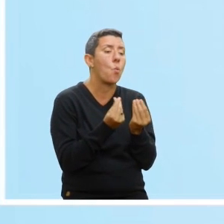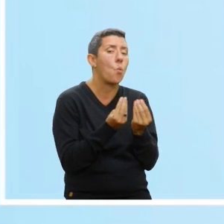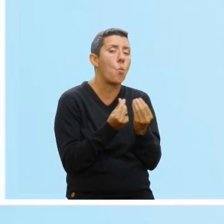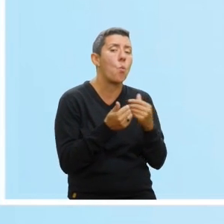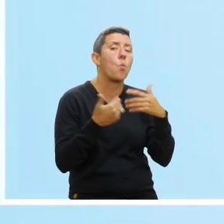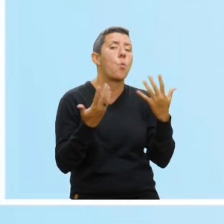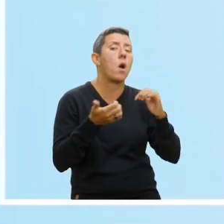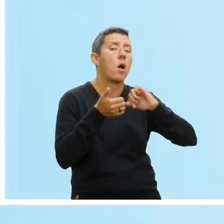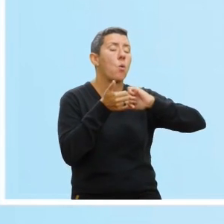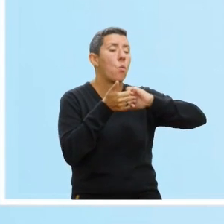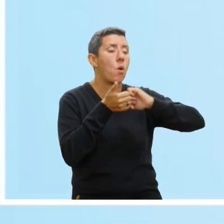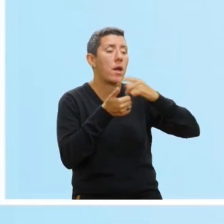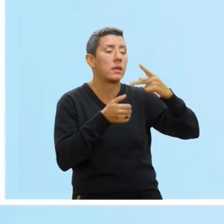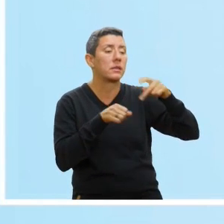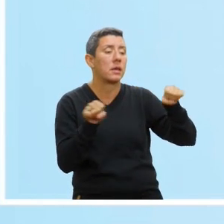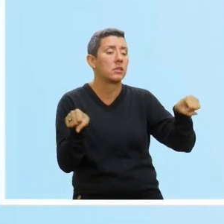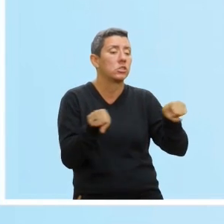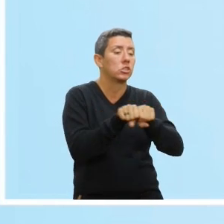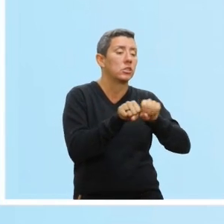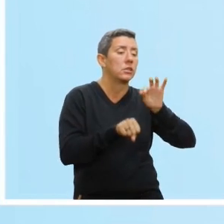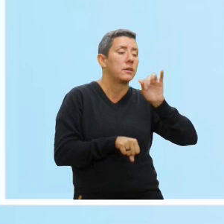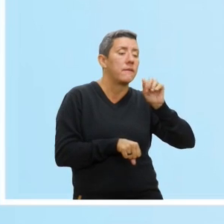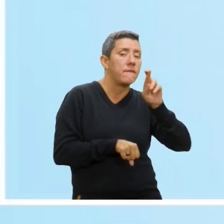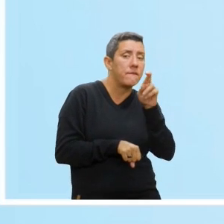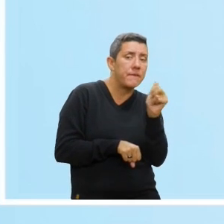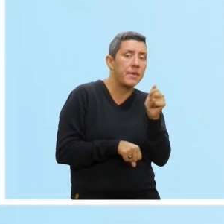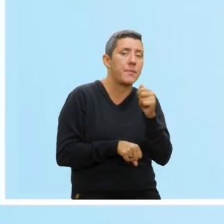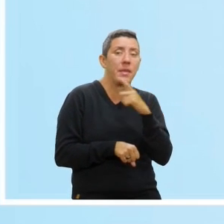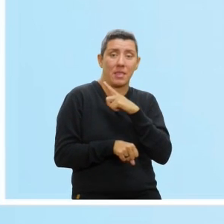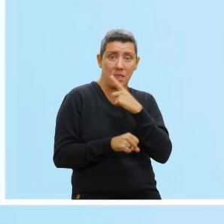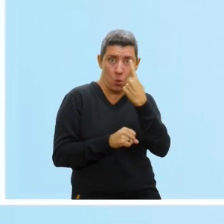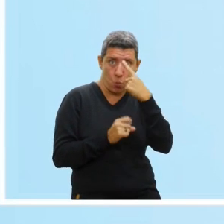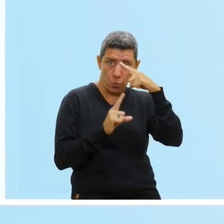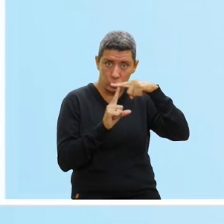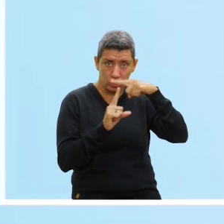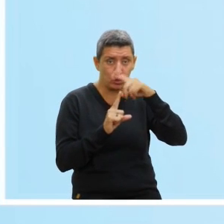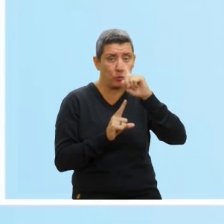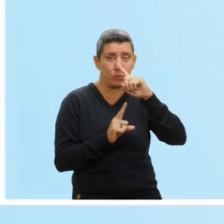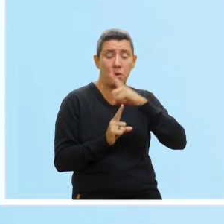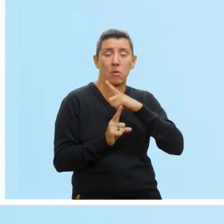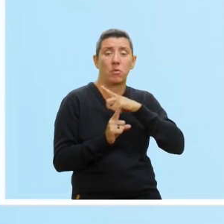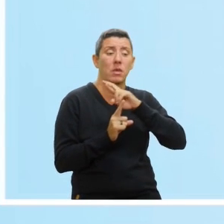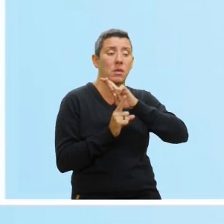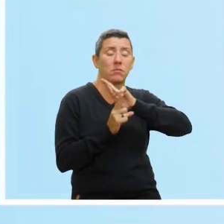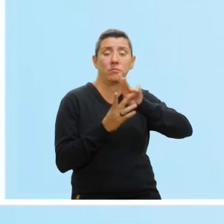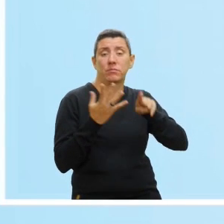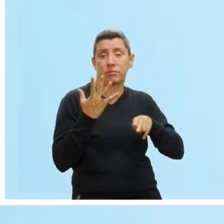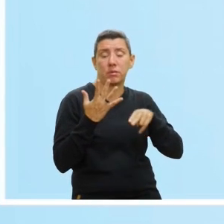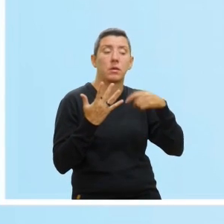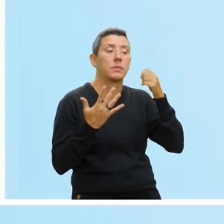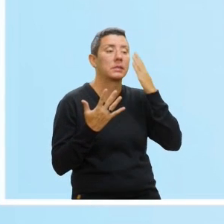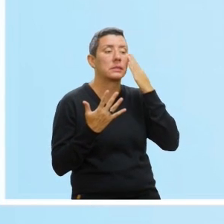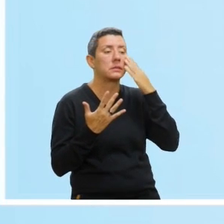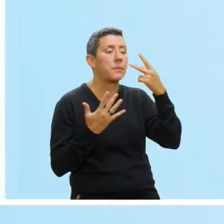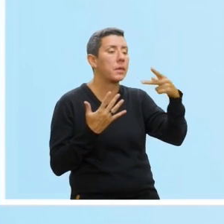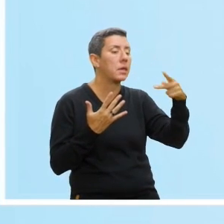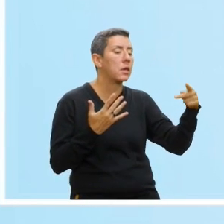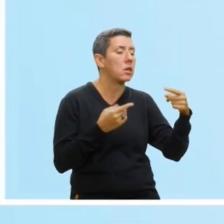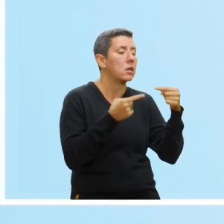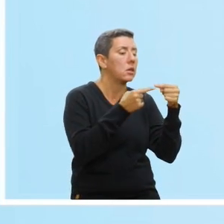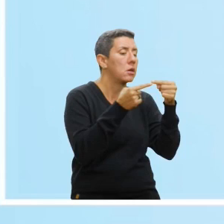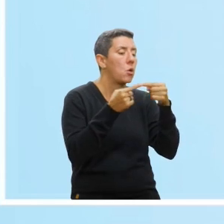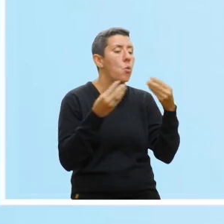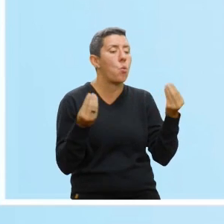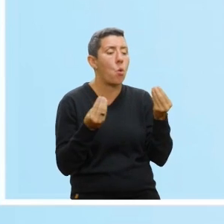fibra, então a gente precisa conhecer o tipo e as características da fibra para poder desenhar um projeto